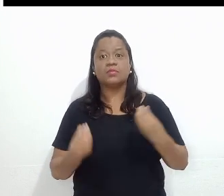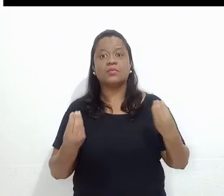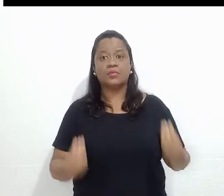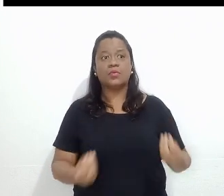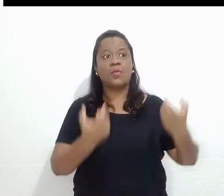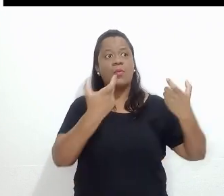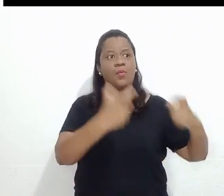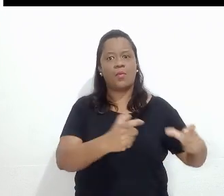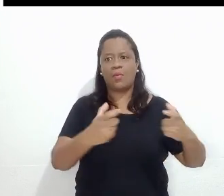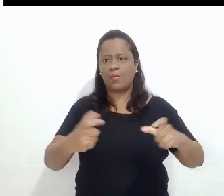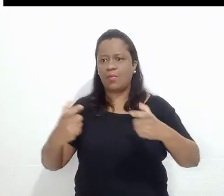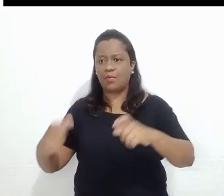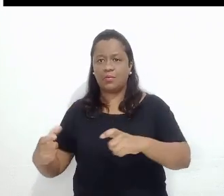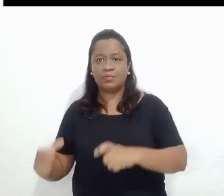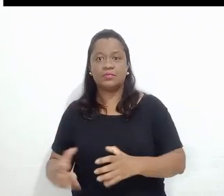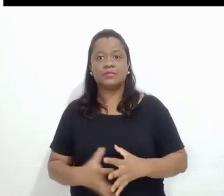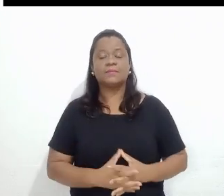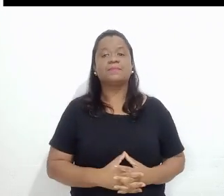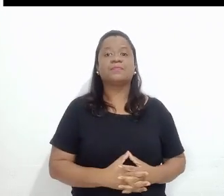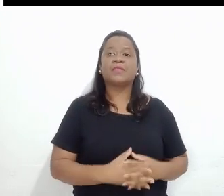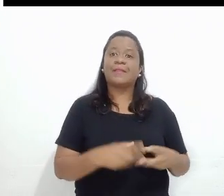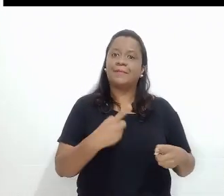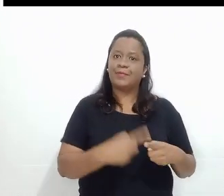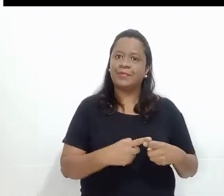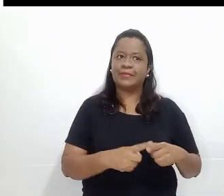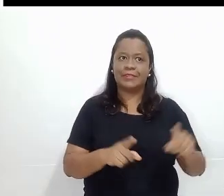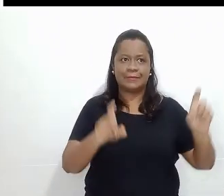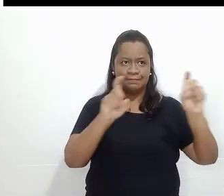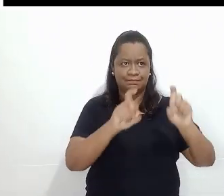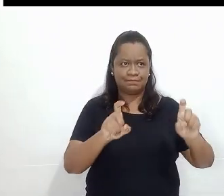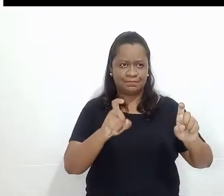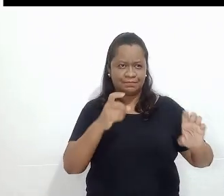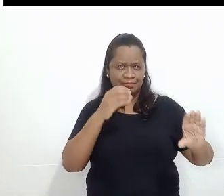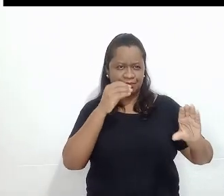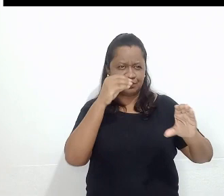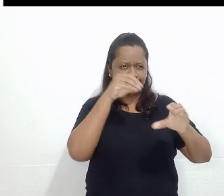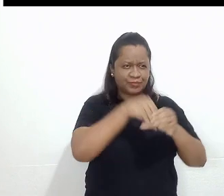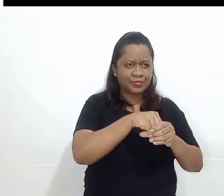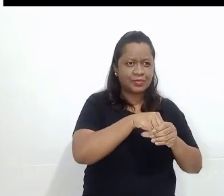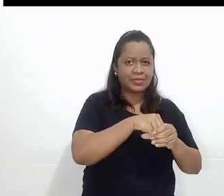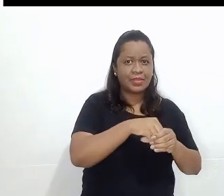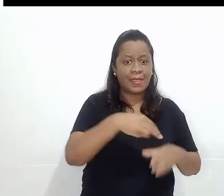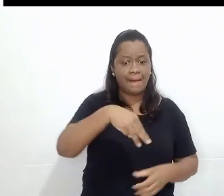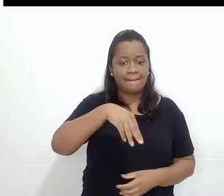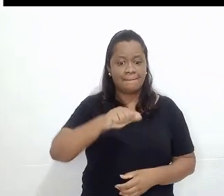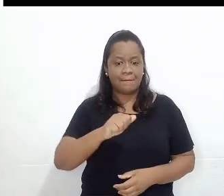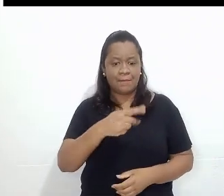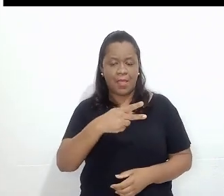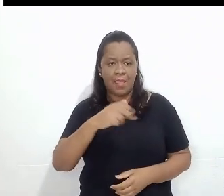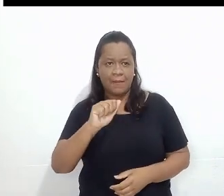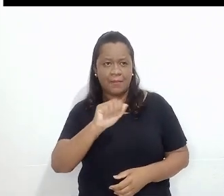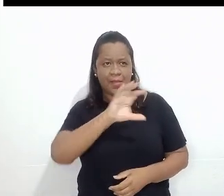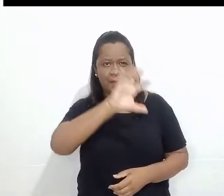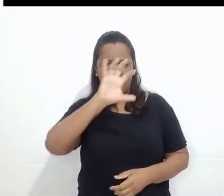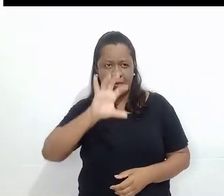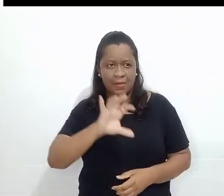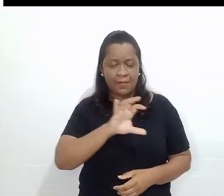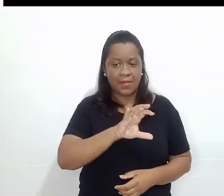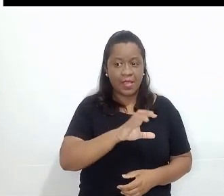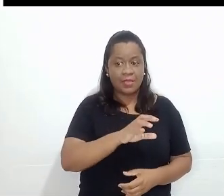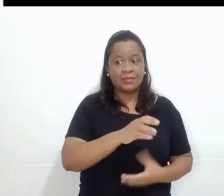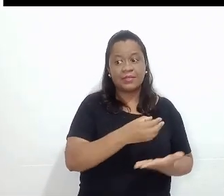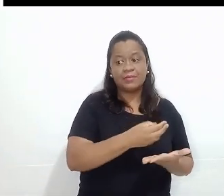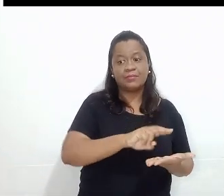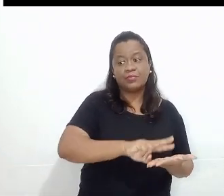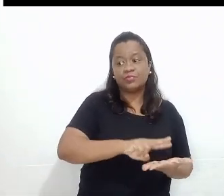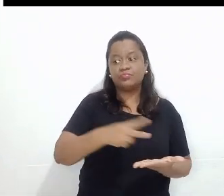ele colocou cada arquivo daquele, porque esse mapa ele vai passar depois para o editor precisa disso para encontrar